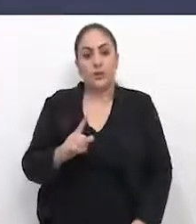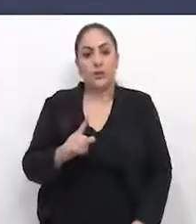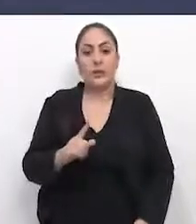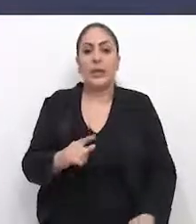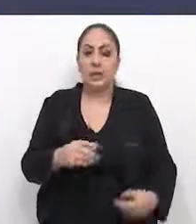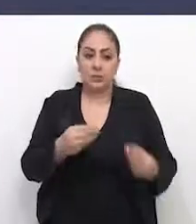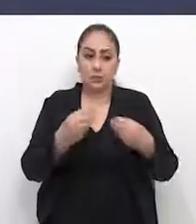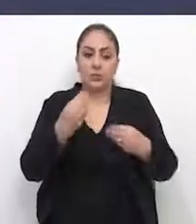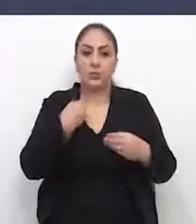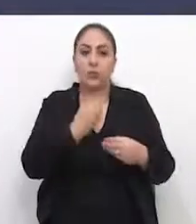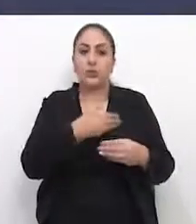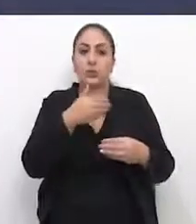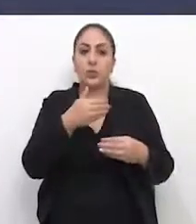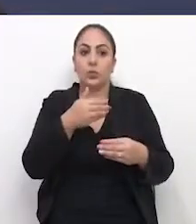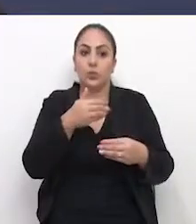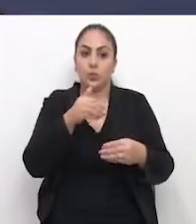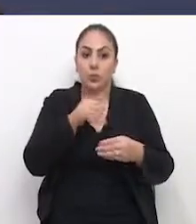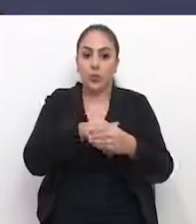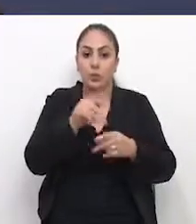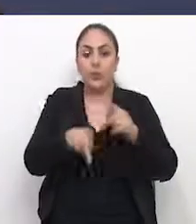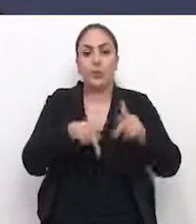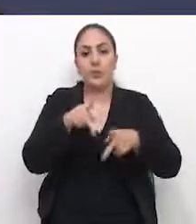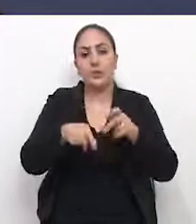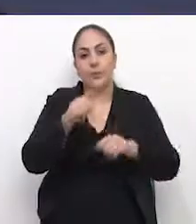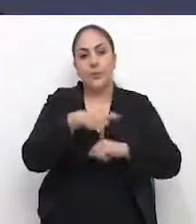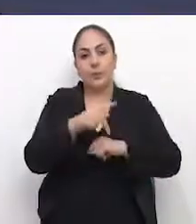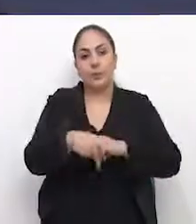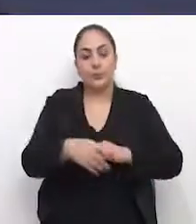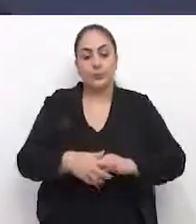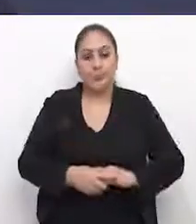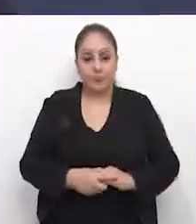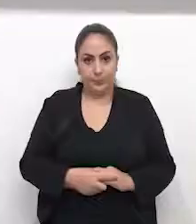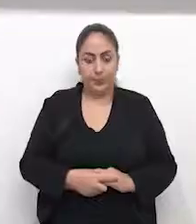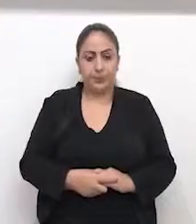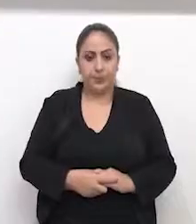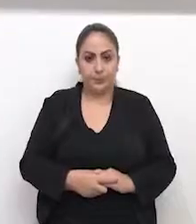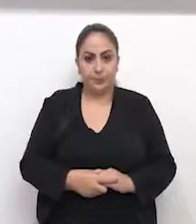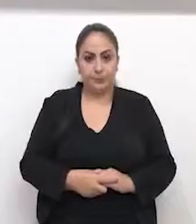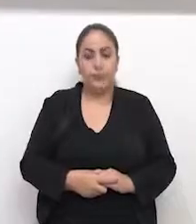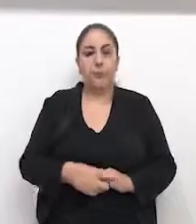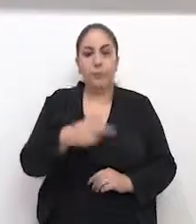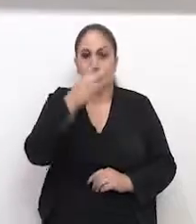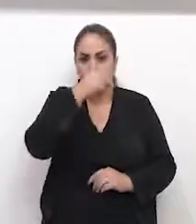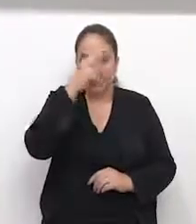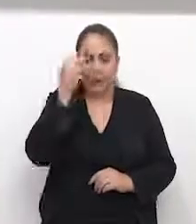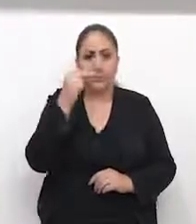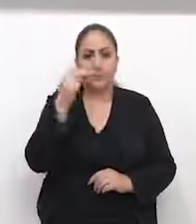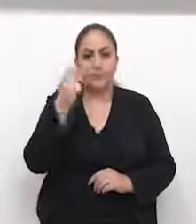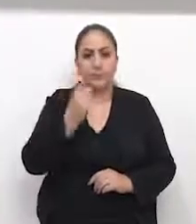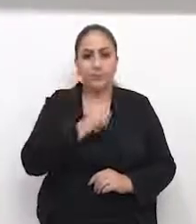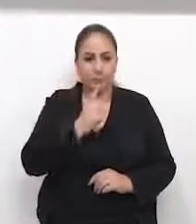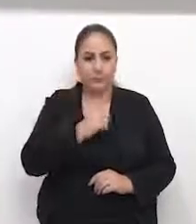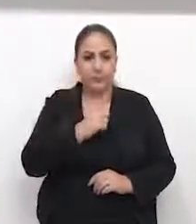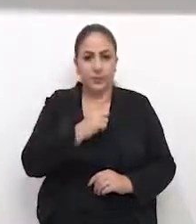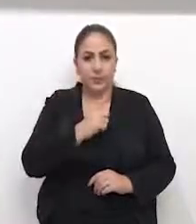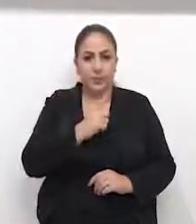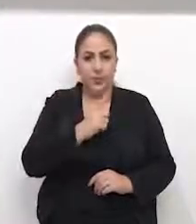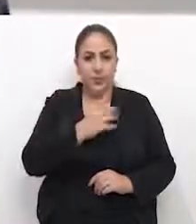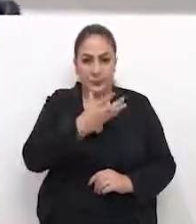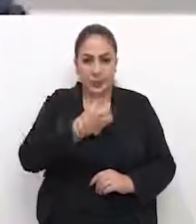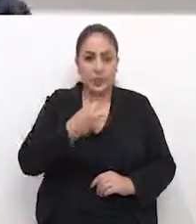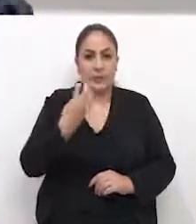direito que foi nos dado através do voto pela população de Passo Fundo. A prefeitura recebeu